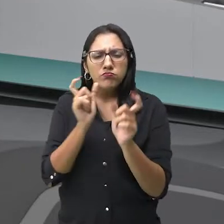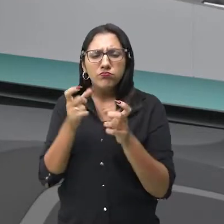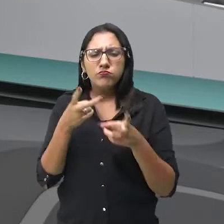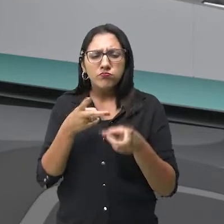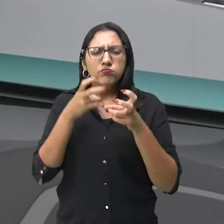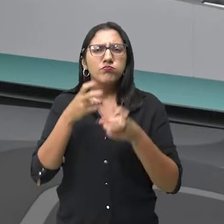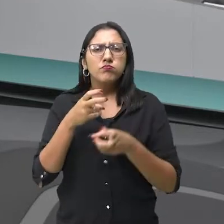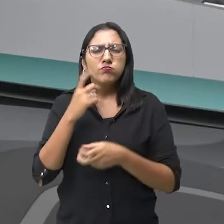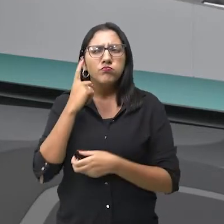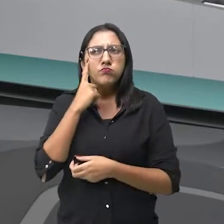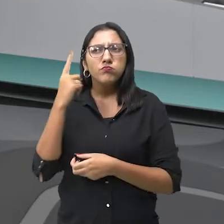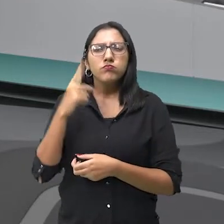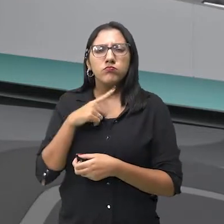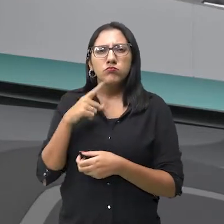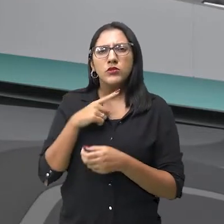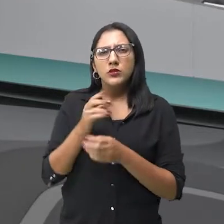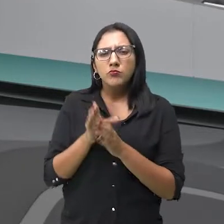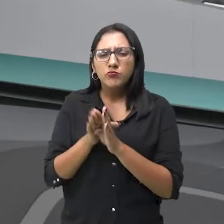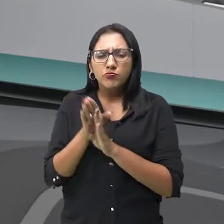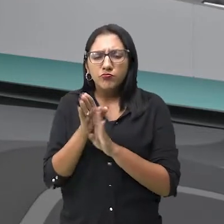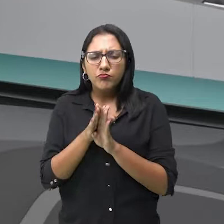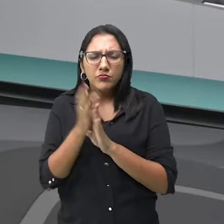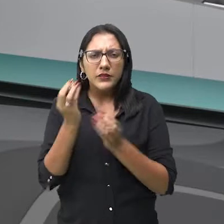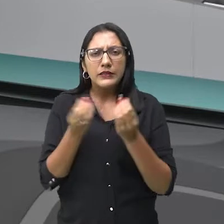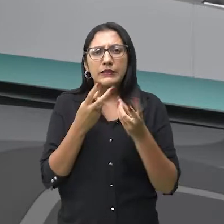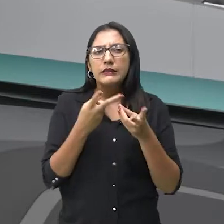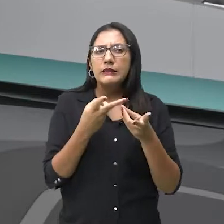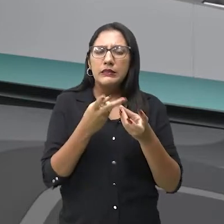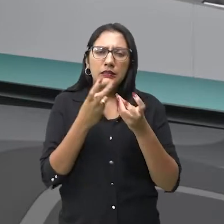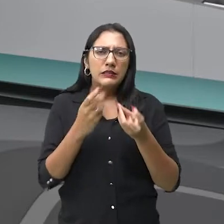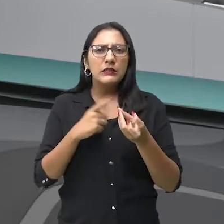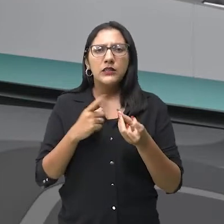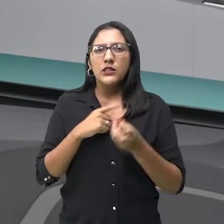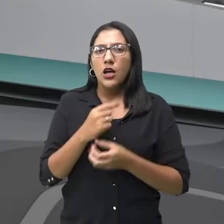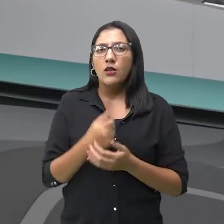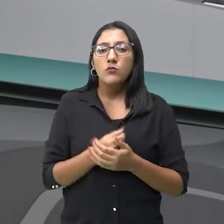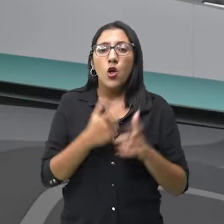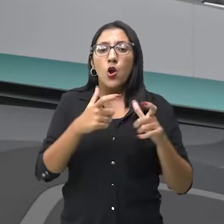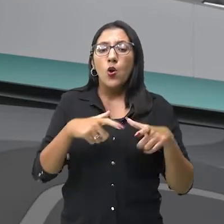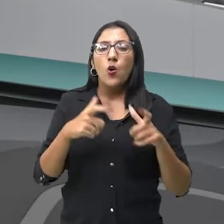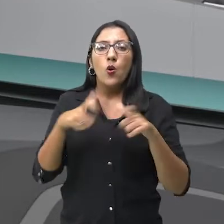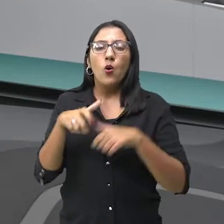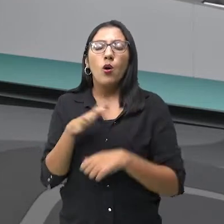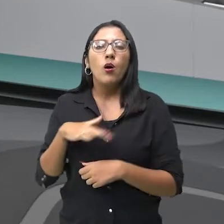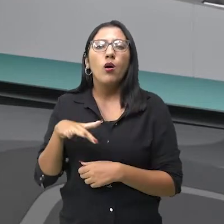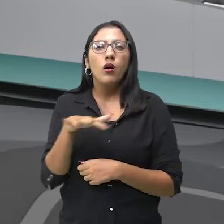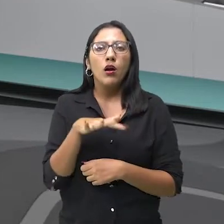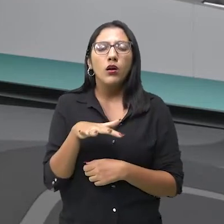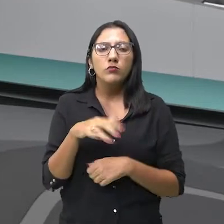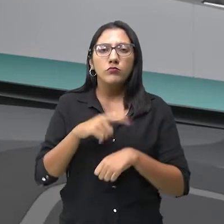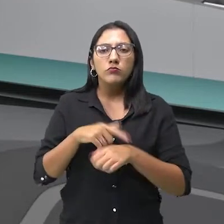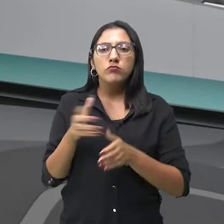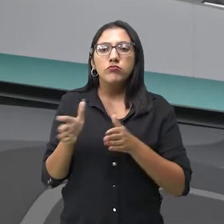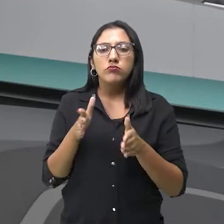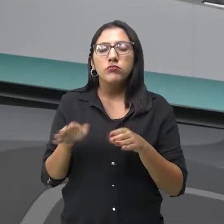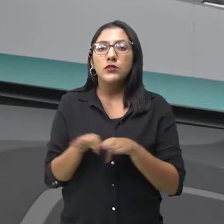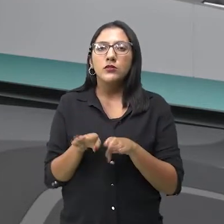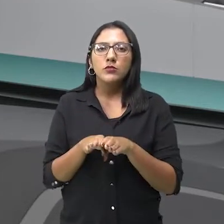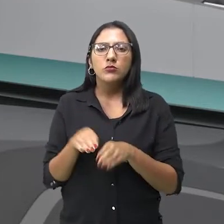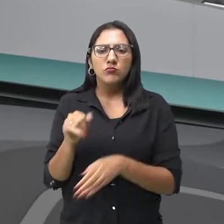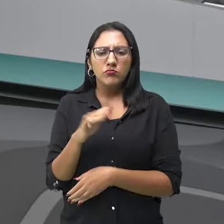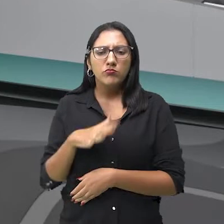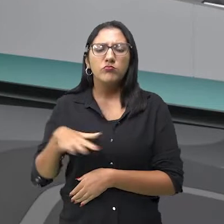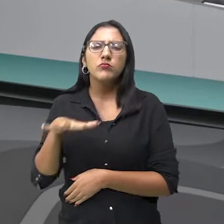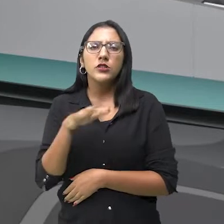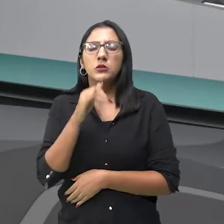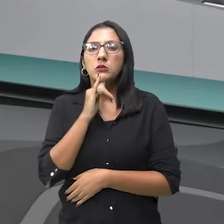nós um direcionamento a respeito de alguma localização temporal e também às vezes espacial,